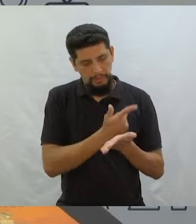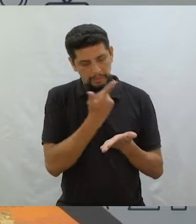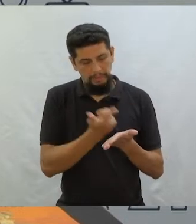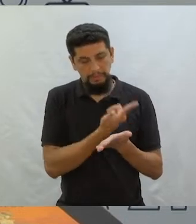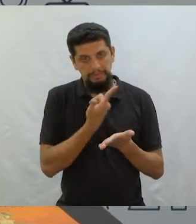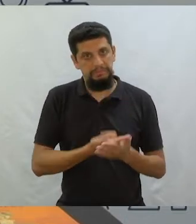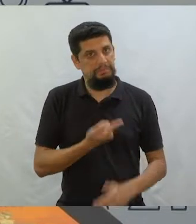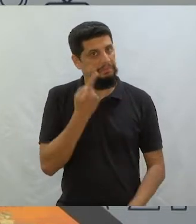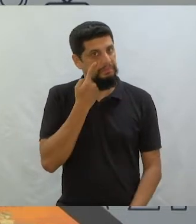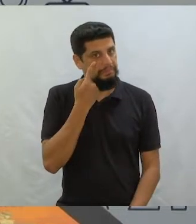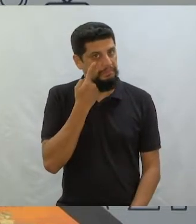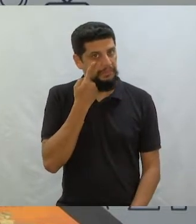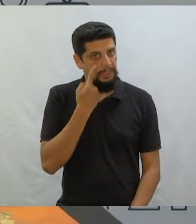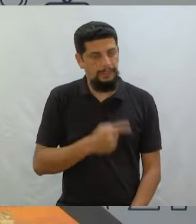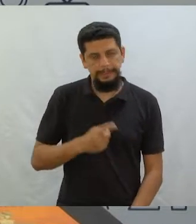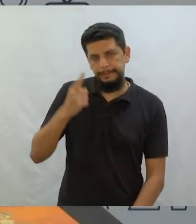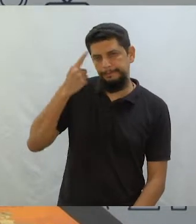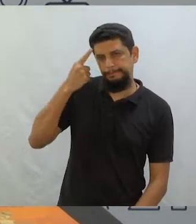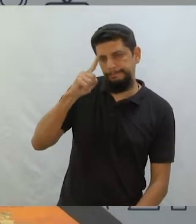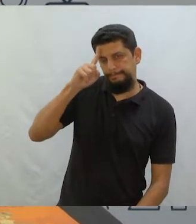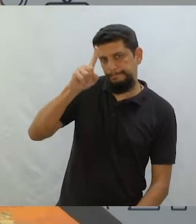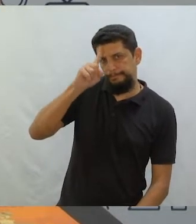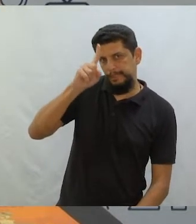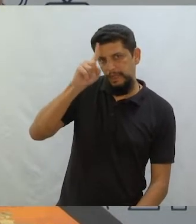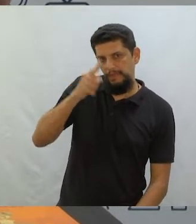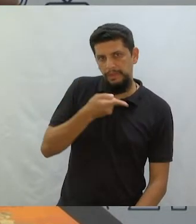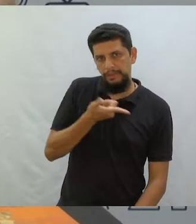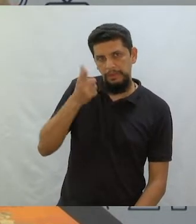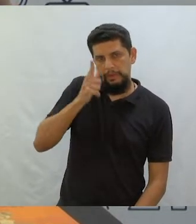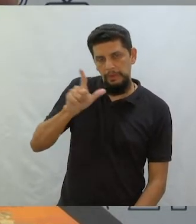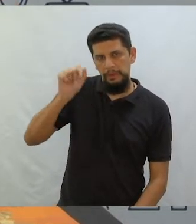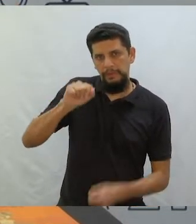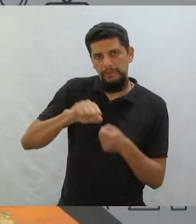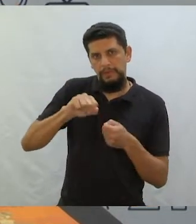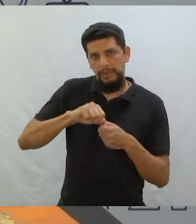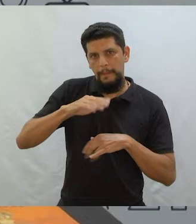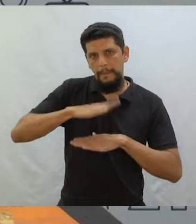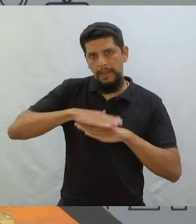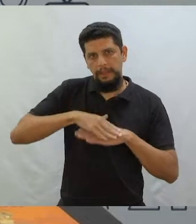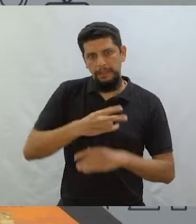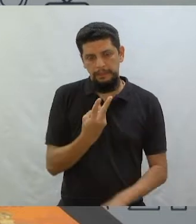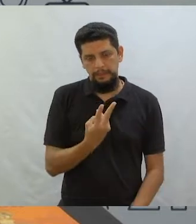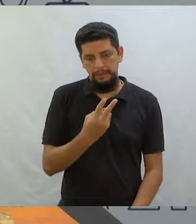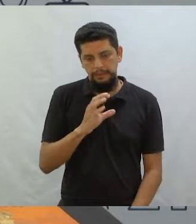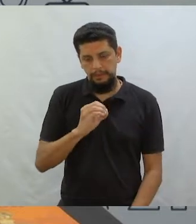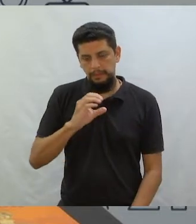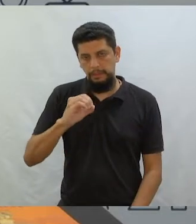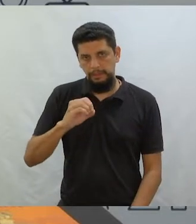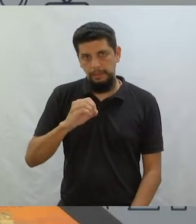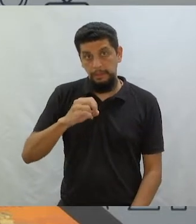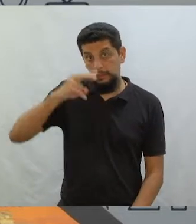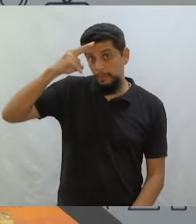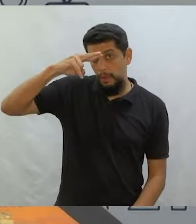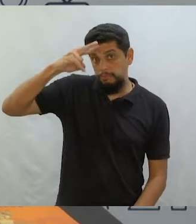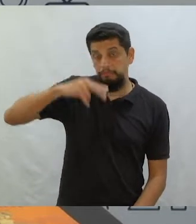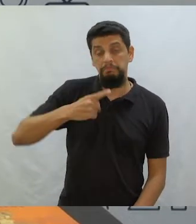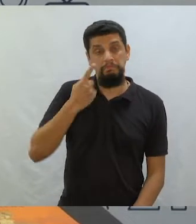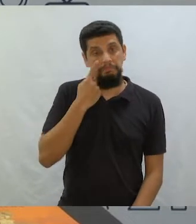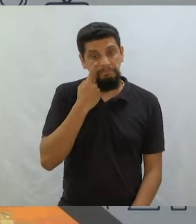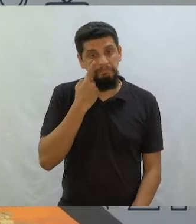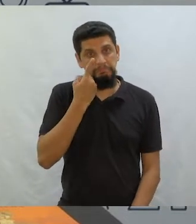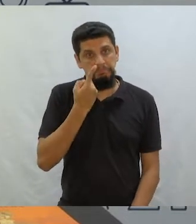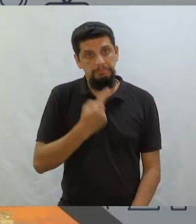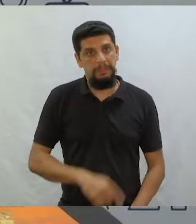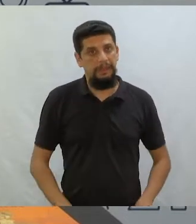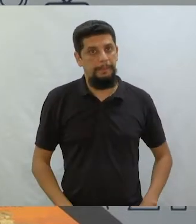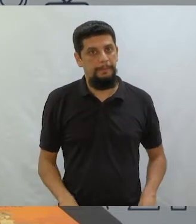sim ou não imagine a criatividade de você consegui fazer mais de 200 histórias h